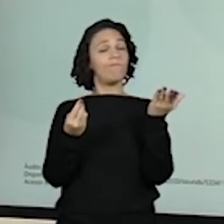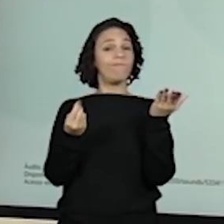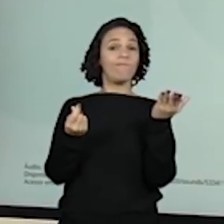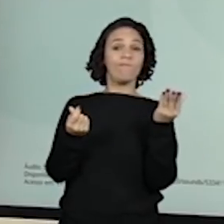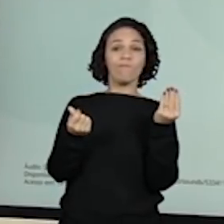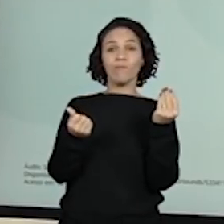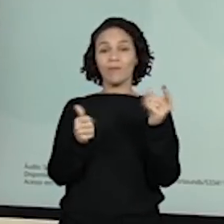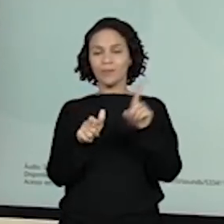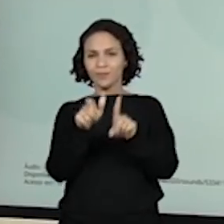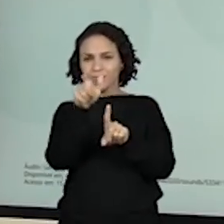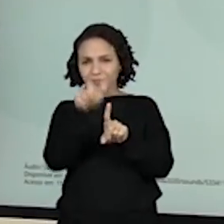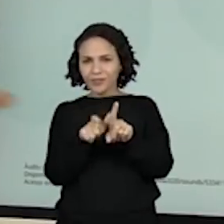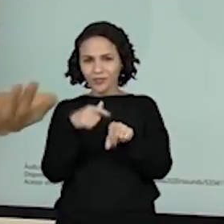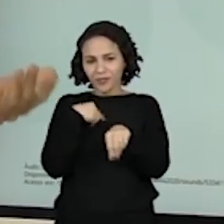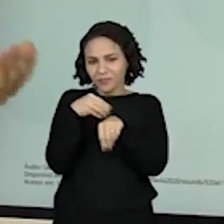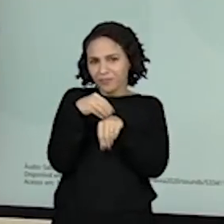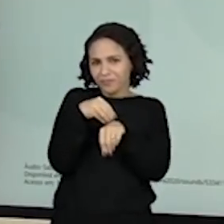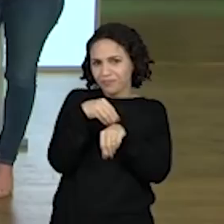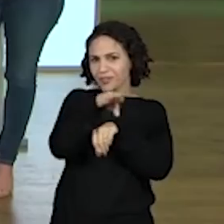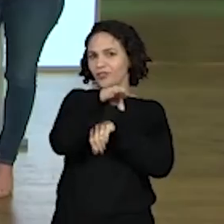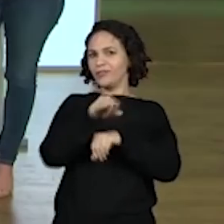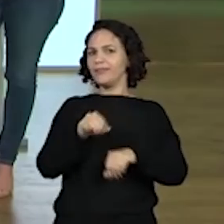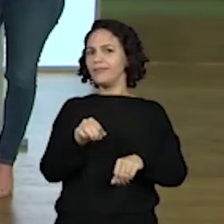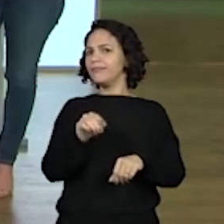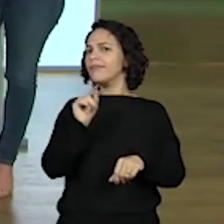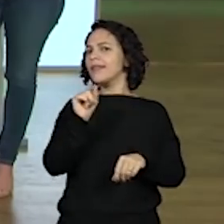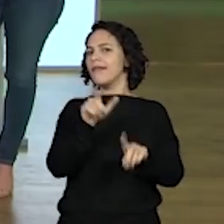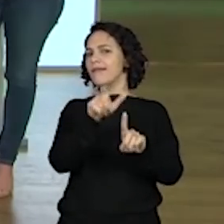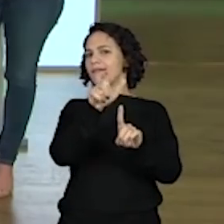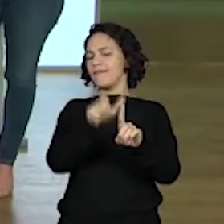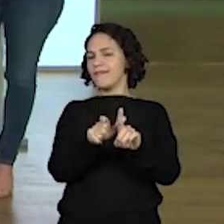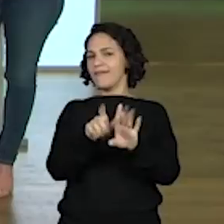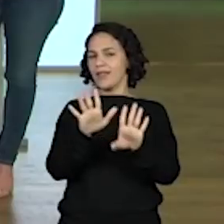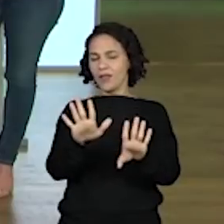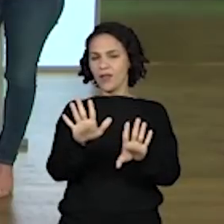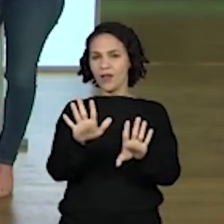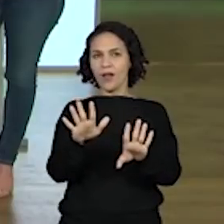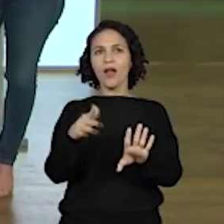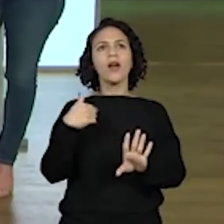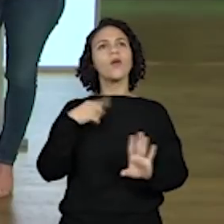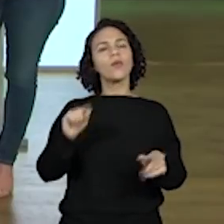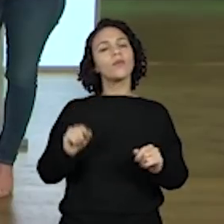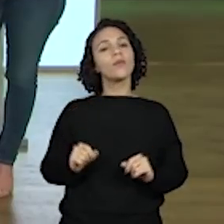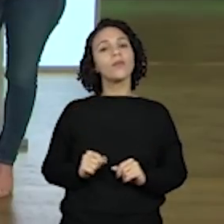eu vou dar aí pistas de que ser é esse, através de um som.